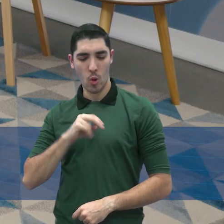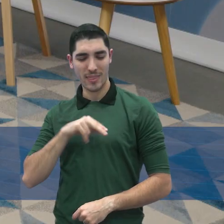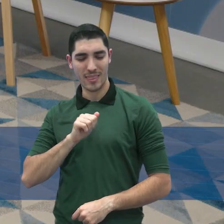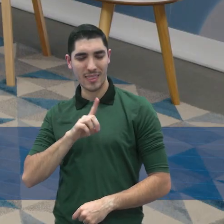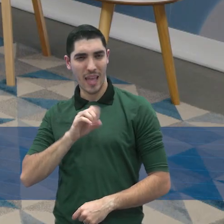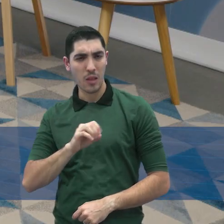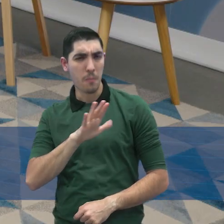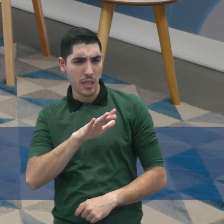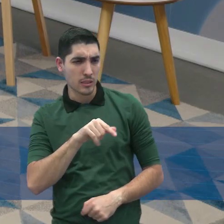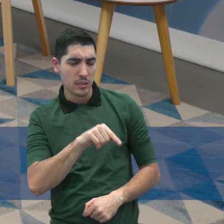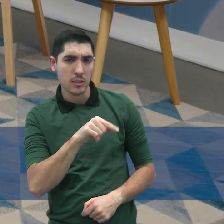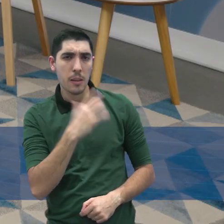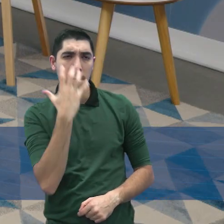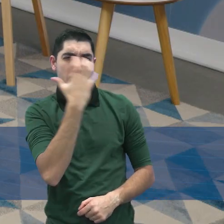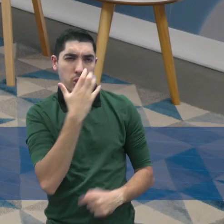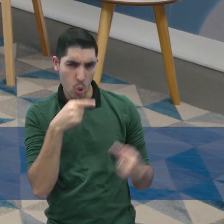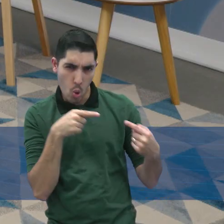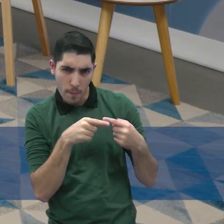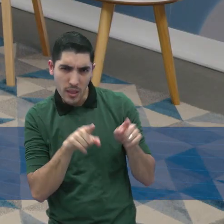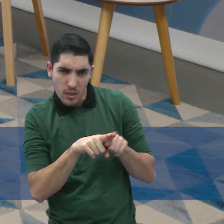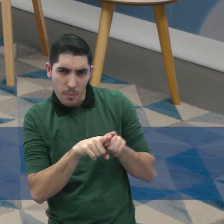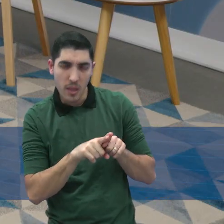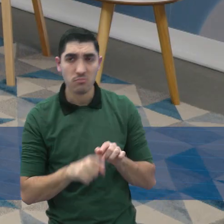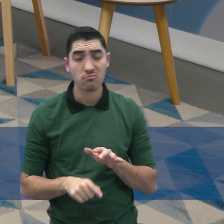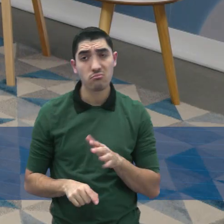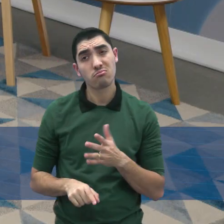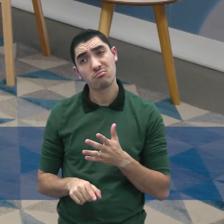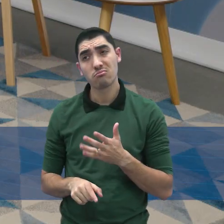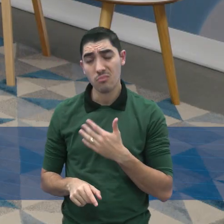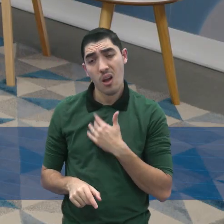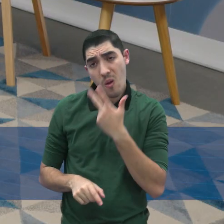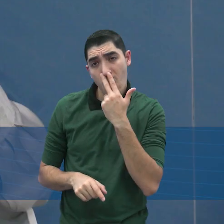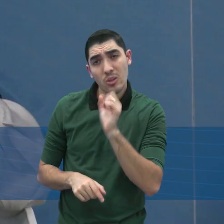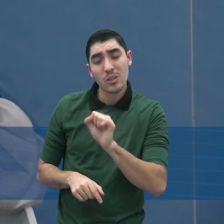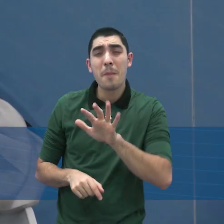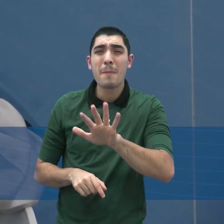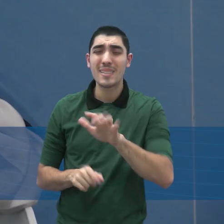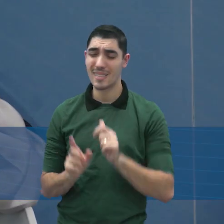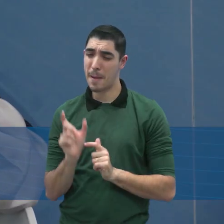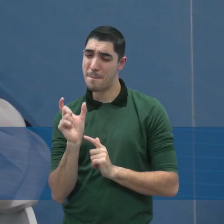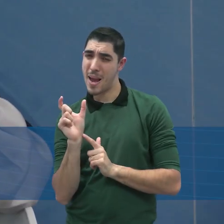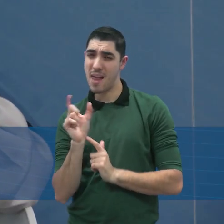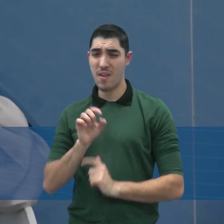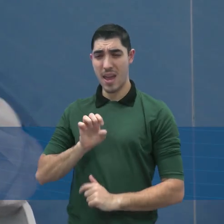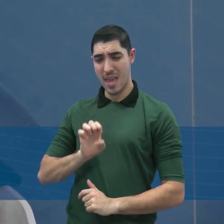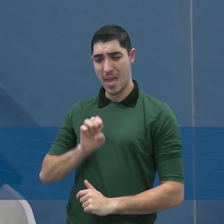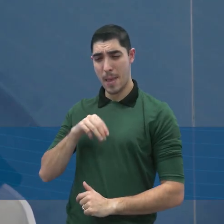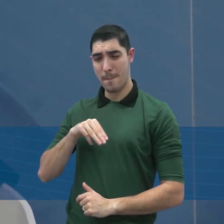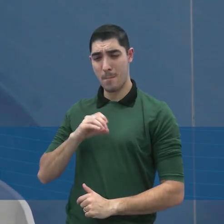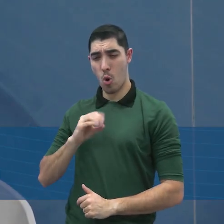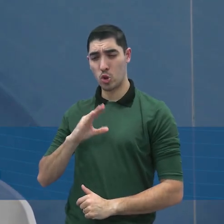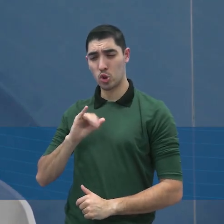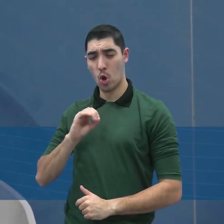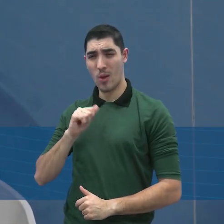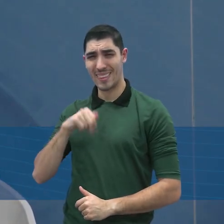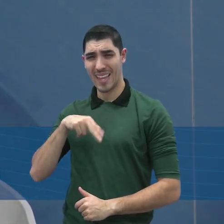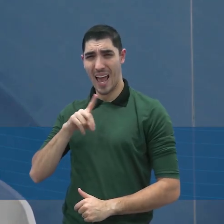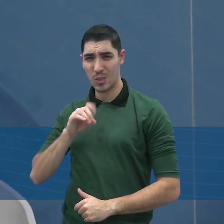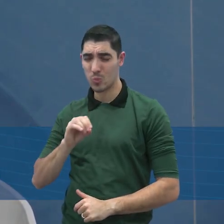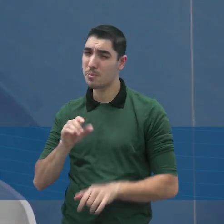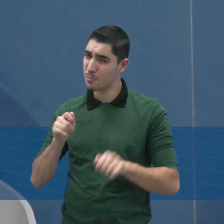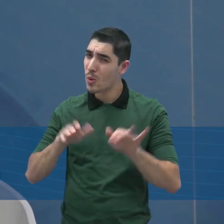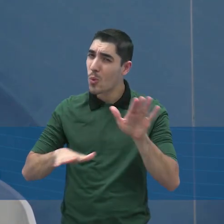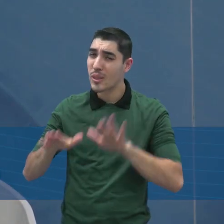não? Eu acho que sim, mas eu gosto de tomar cuidado com esse termo de emocionado, porque eu vejo que os jovens de